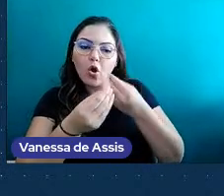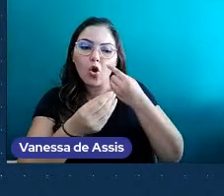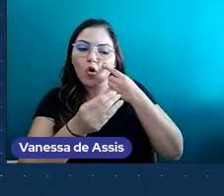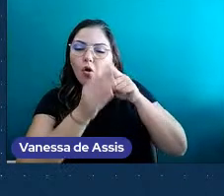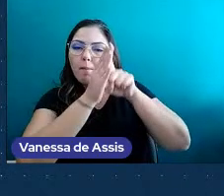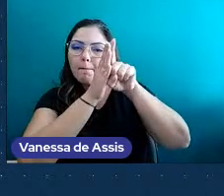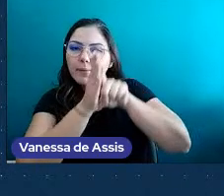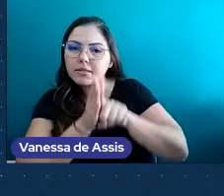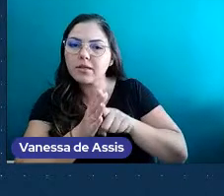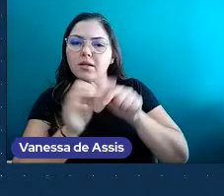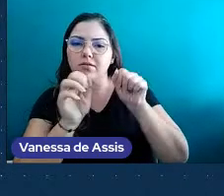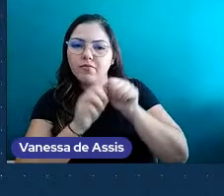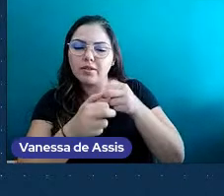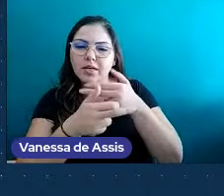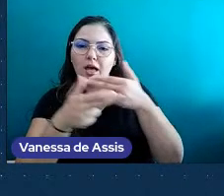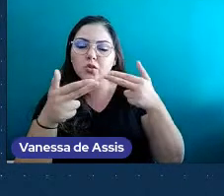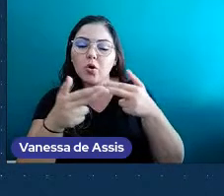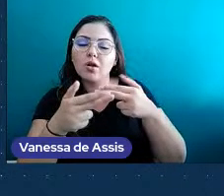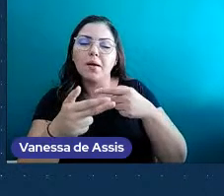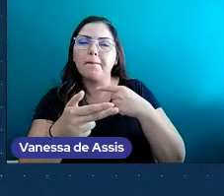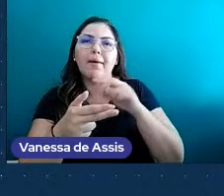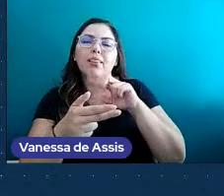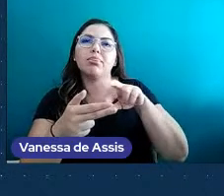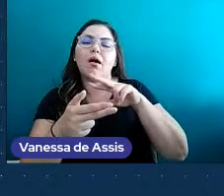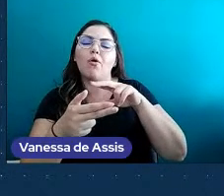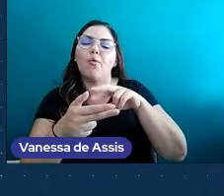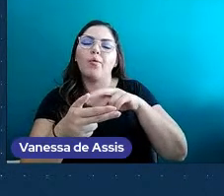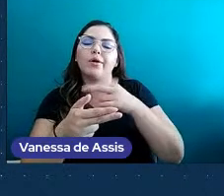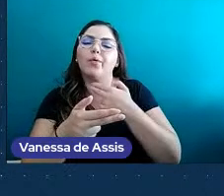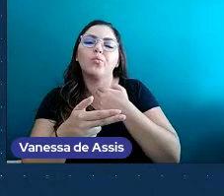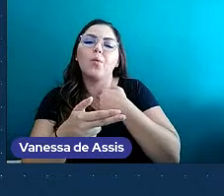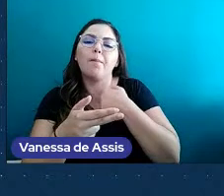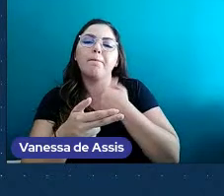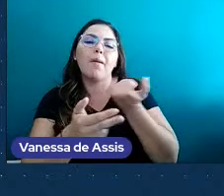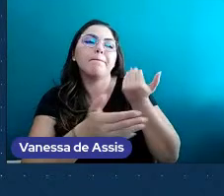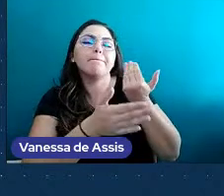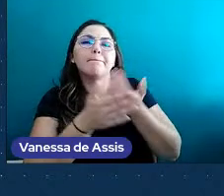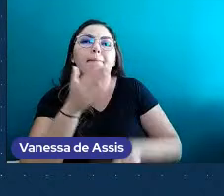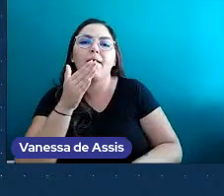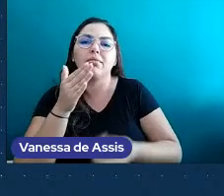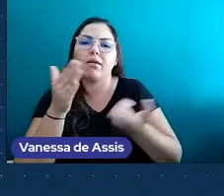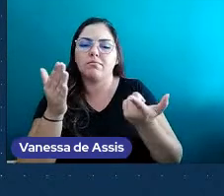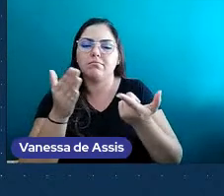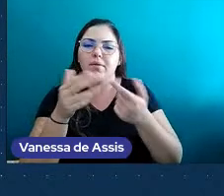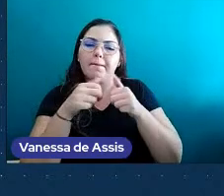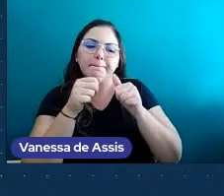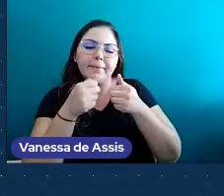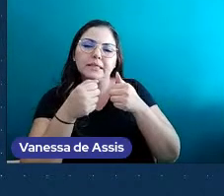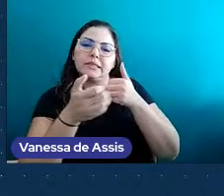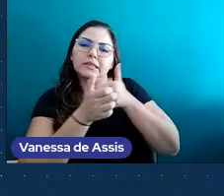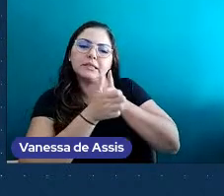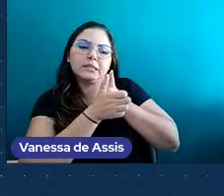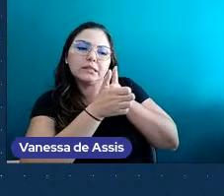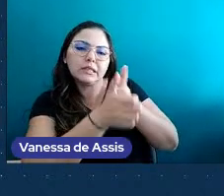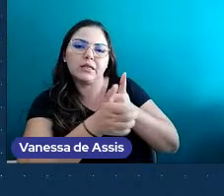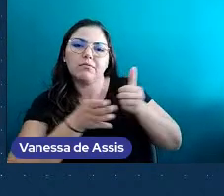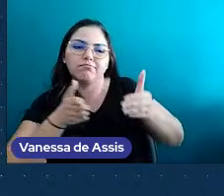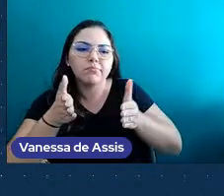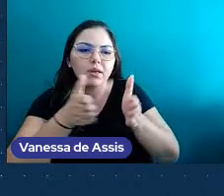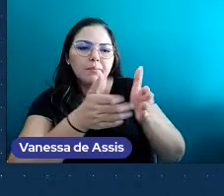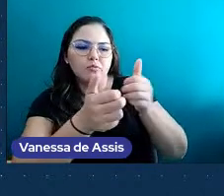outras coisas, né? E aí existe uma parte do projeto que é o grande norteador de